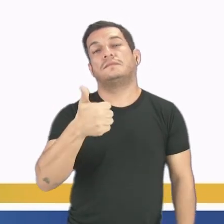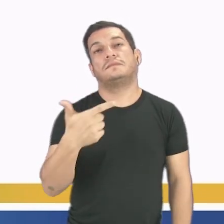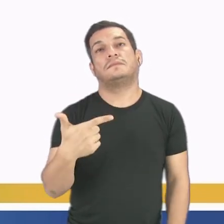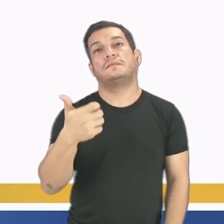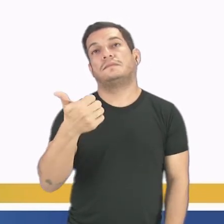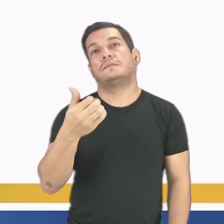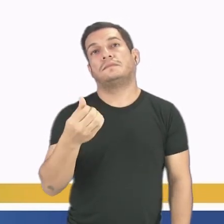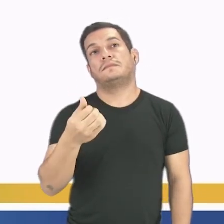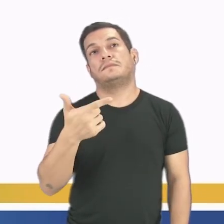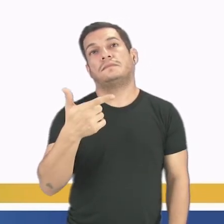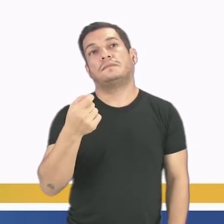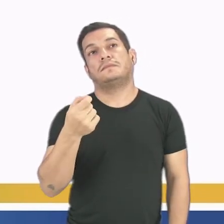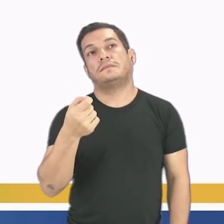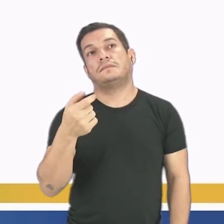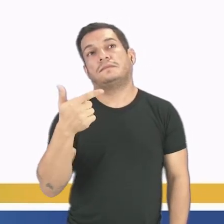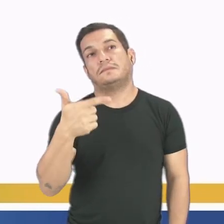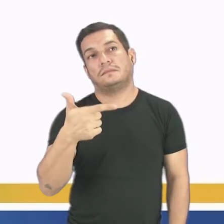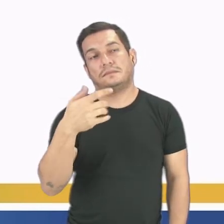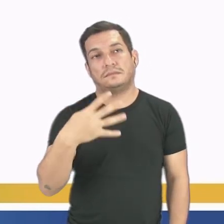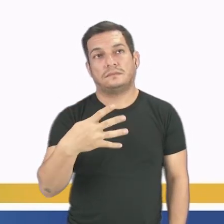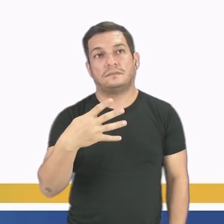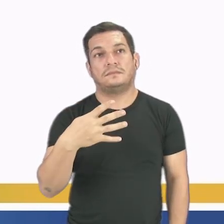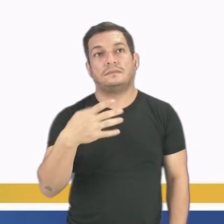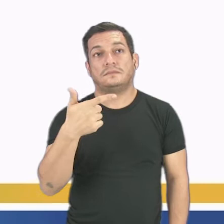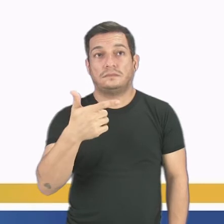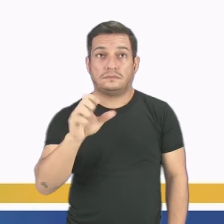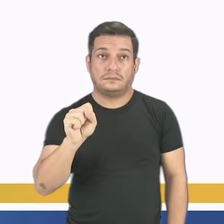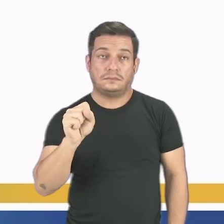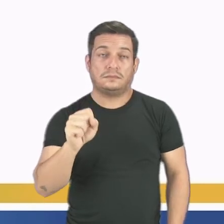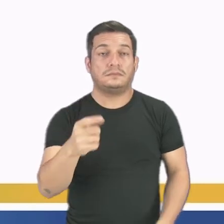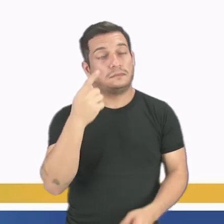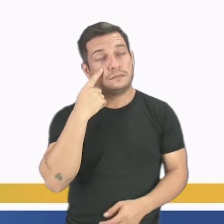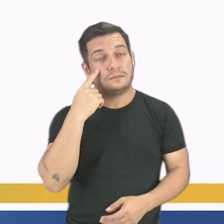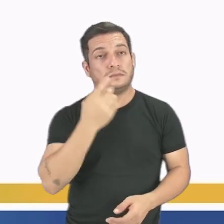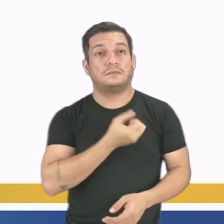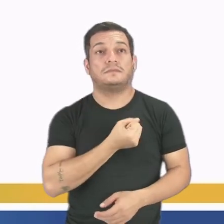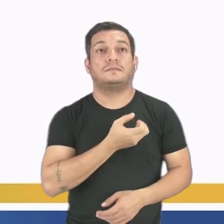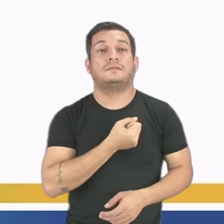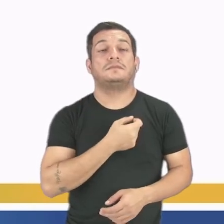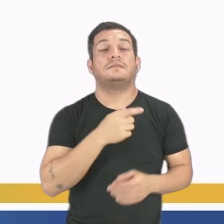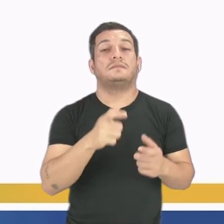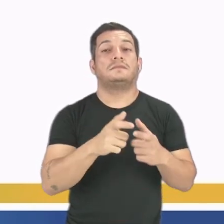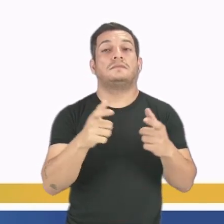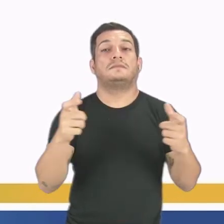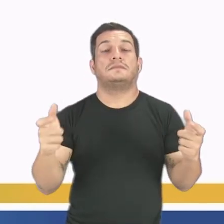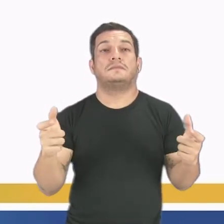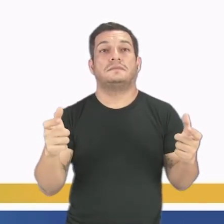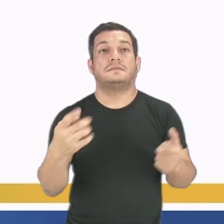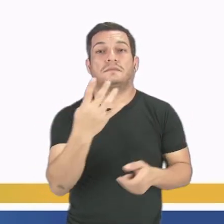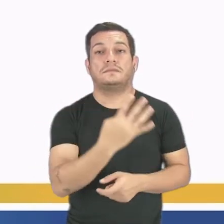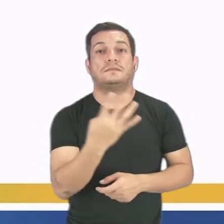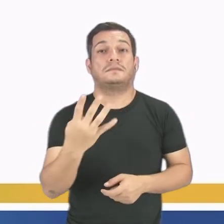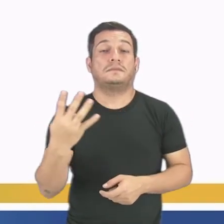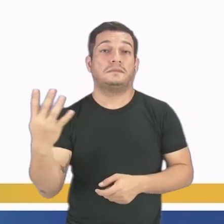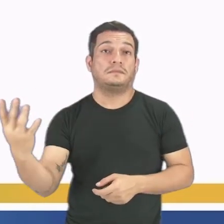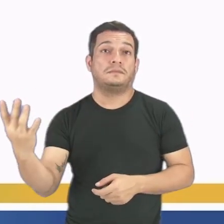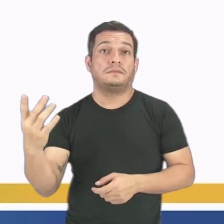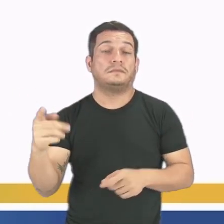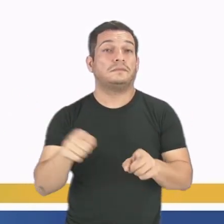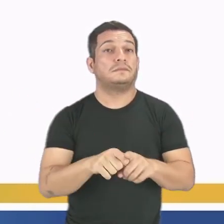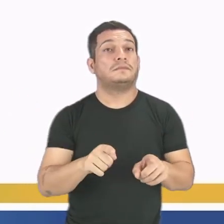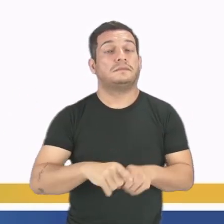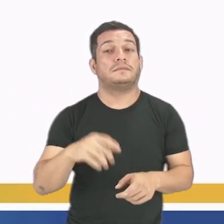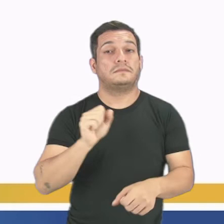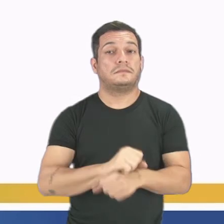8, 12, 16, 20. Observe que esses números, eles estão aumentando aqui de 4 em 4 e param